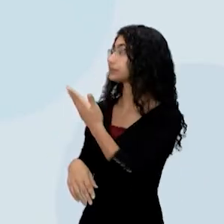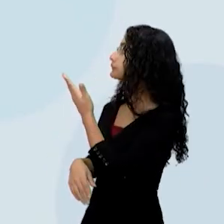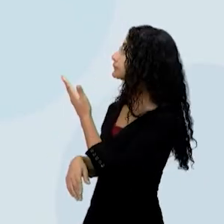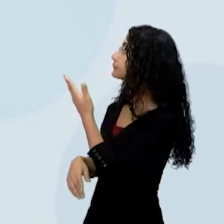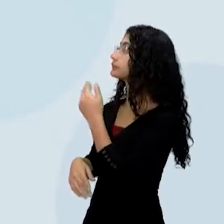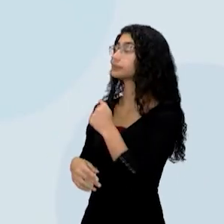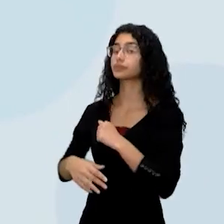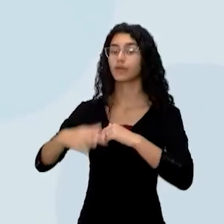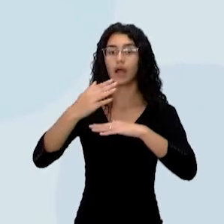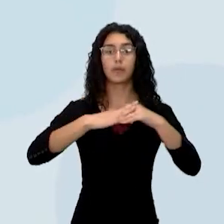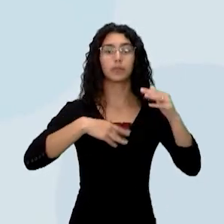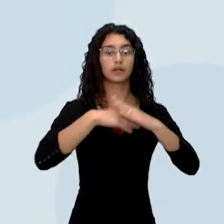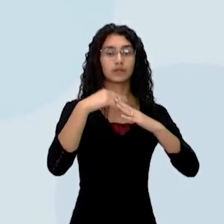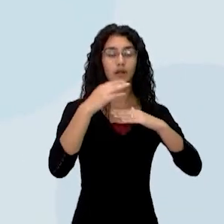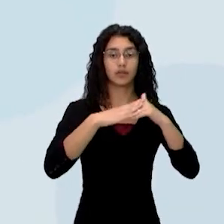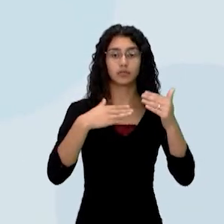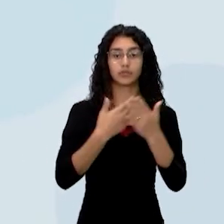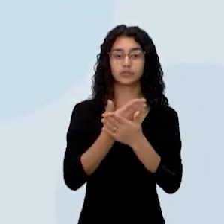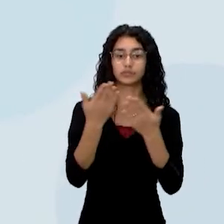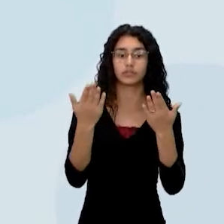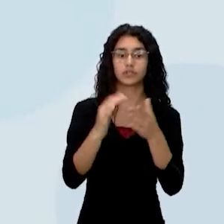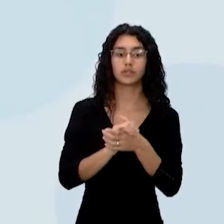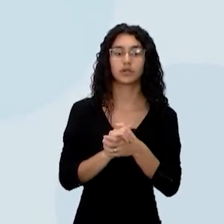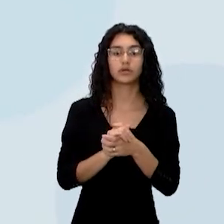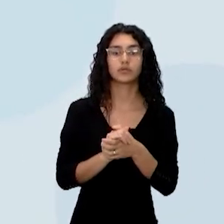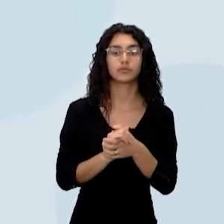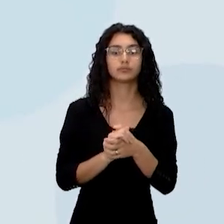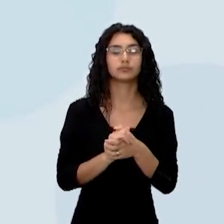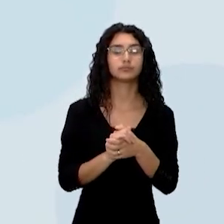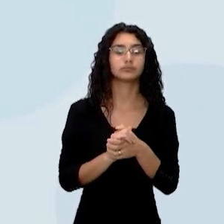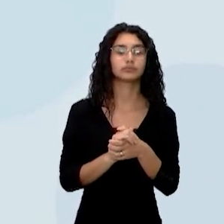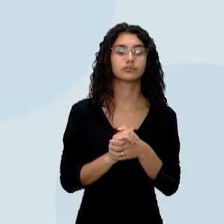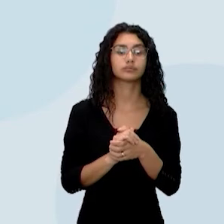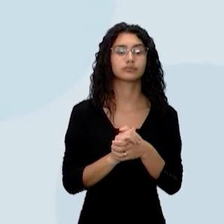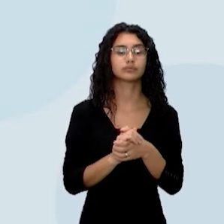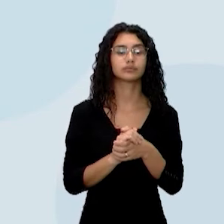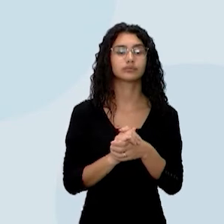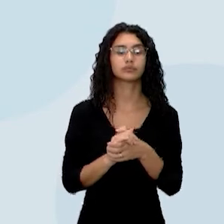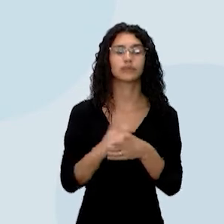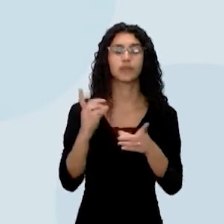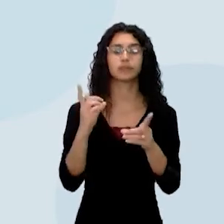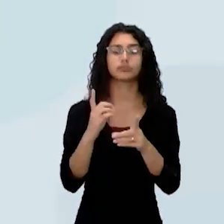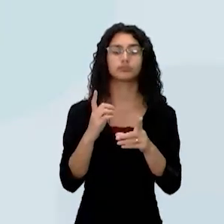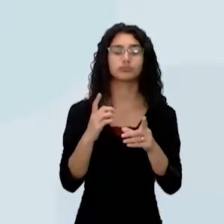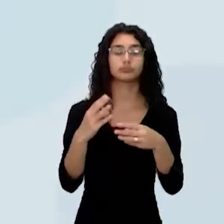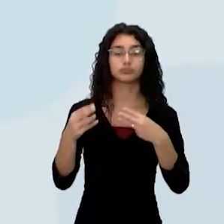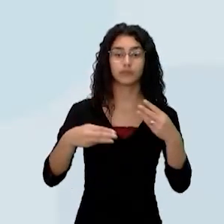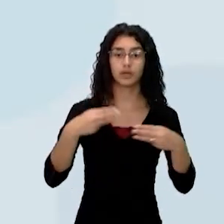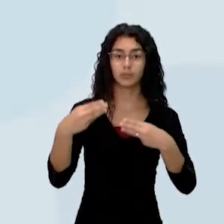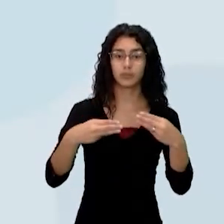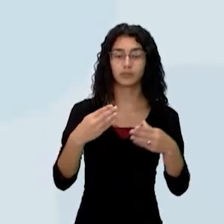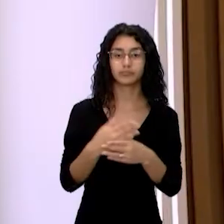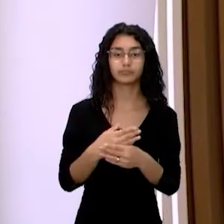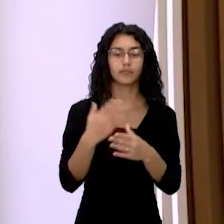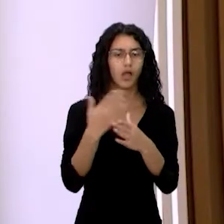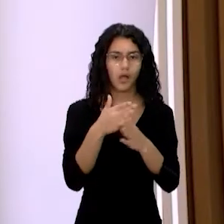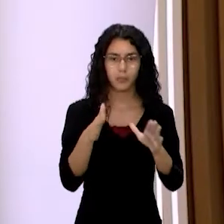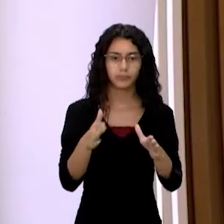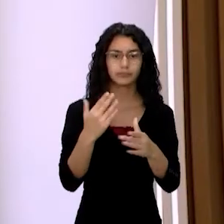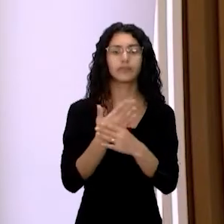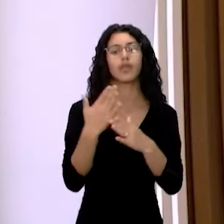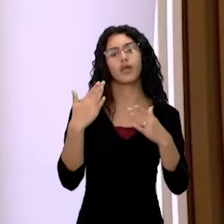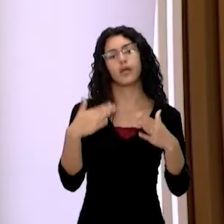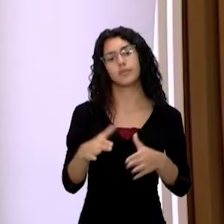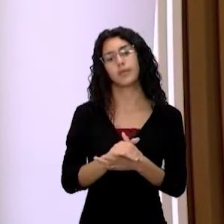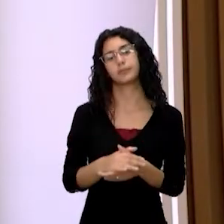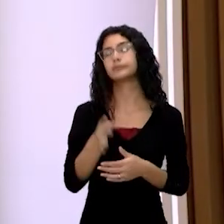para vocês. Com relação, estamos trabalhando nessa habilidade aí com relação ao terceiro bimestre. E aí, fechou, Bri? Legal, fechou, né?